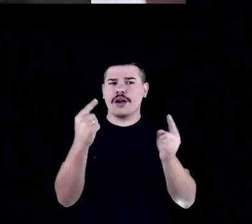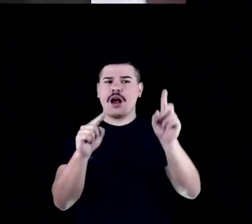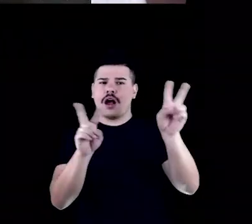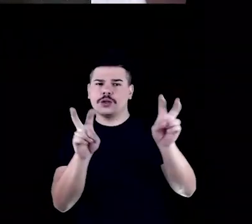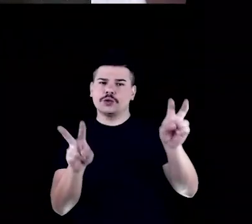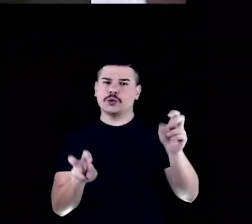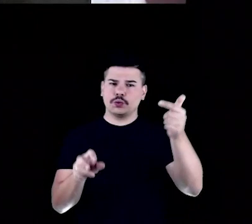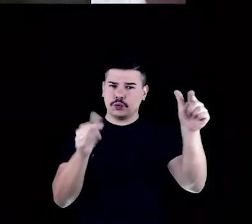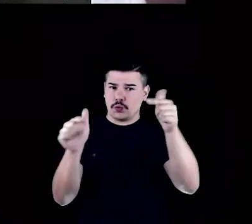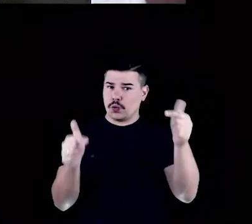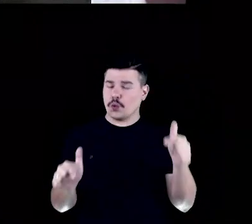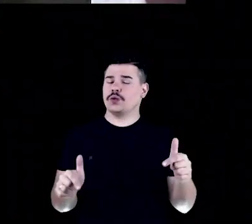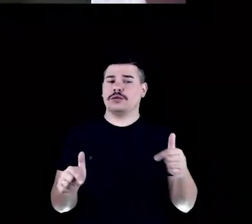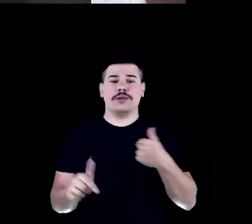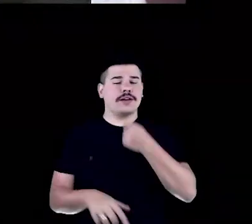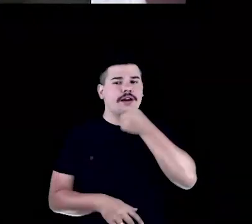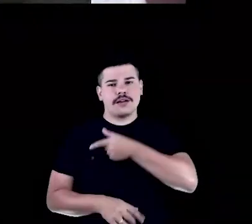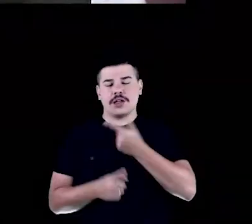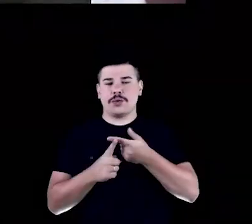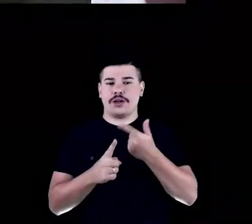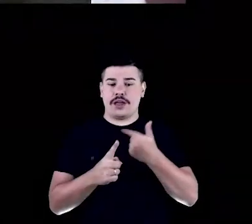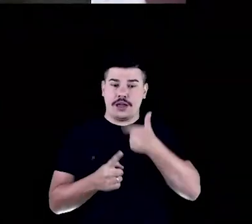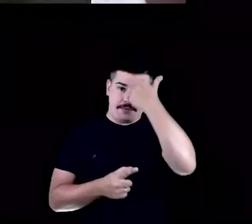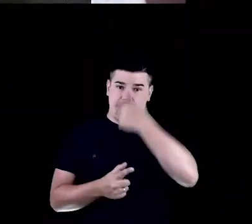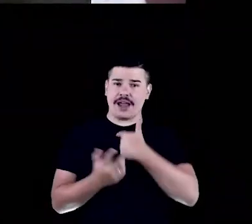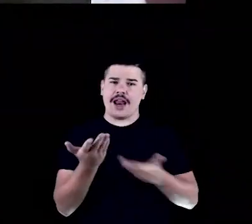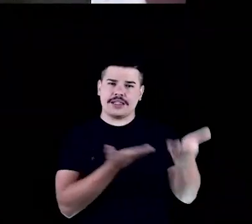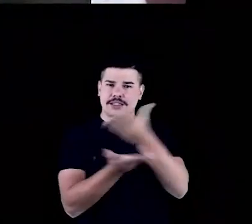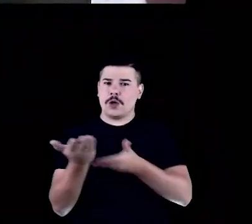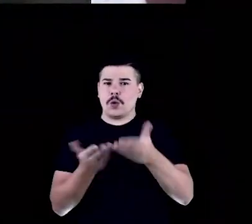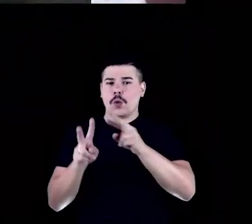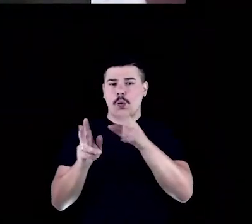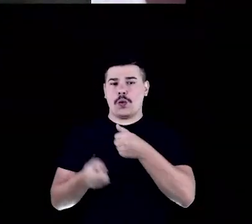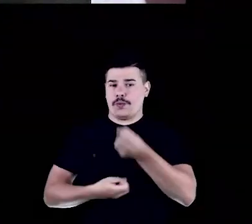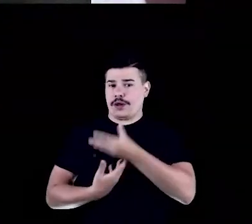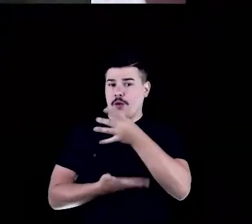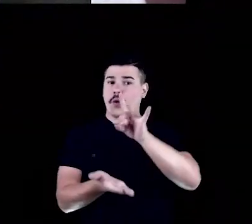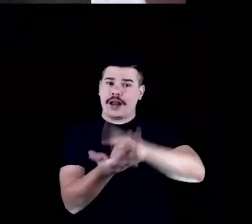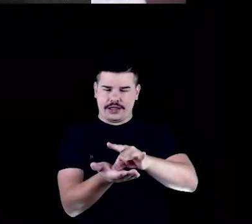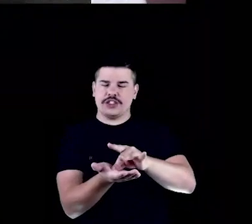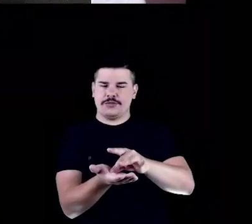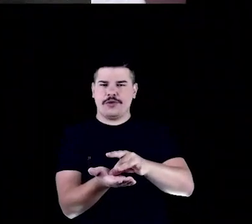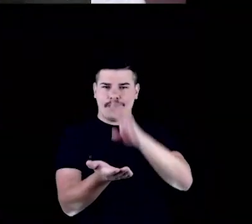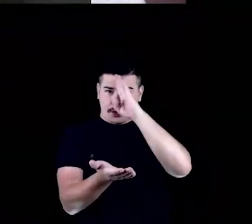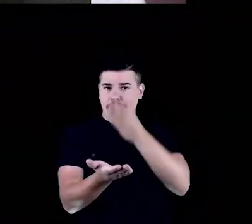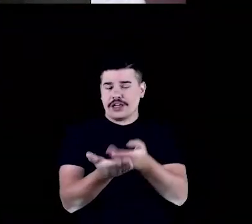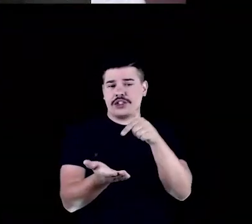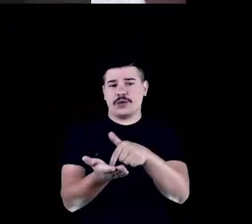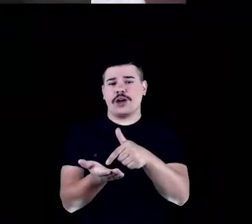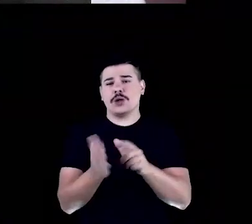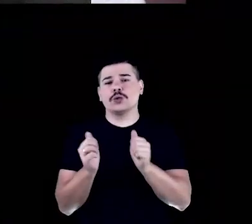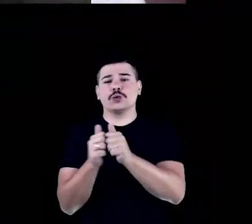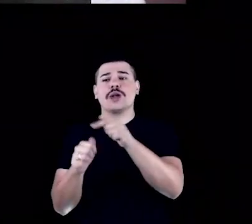Eu vejo algumas correlações e eu vejo algumas. É muito engraçado, minha relação com concretismo é meio de balanço, assim. Às vezes eu gosto